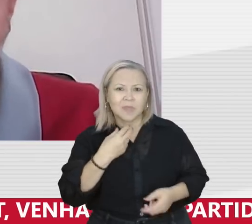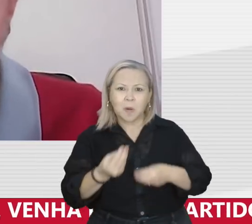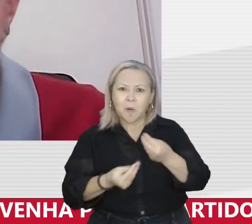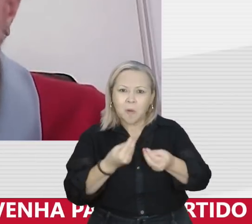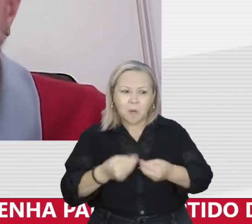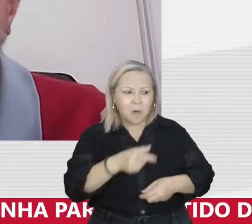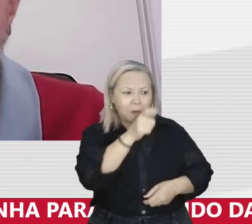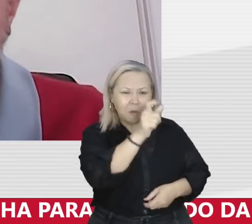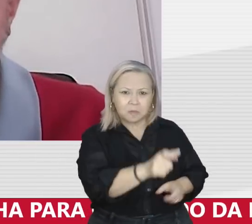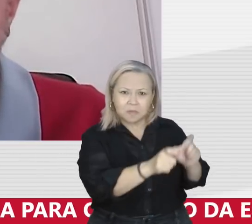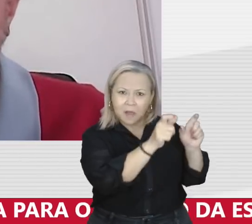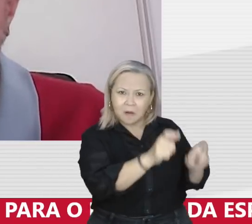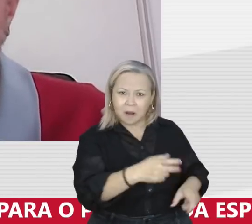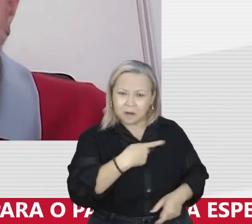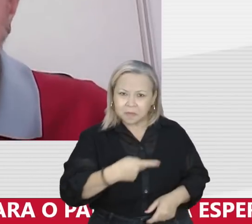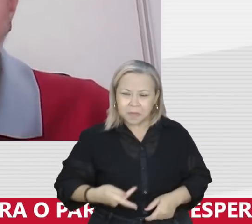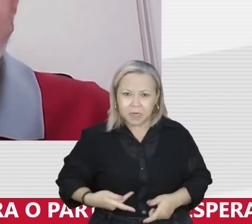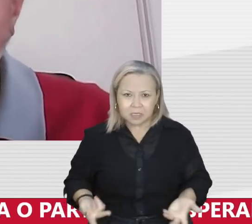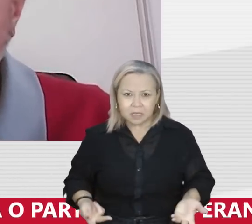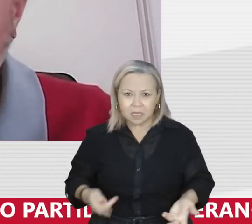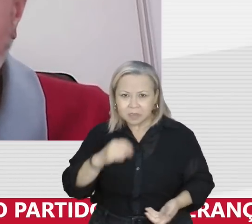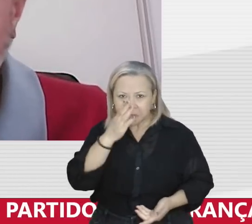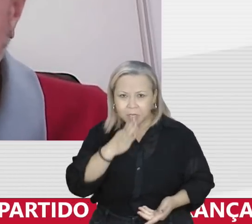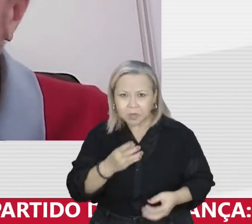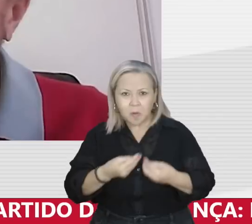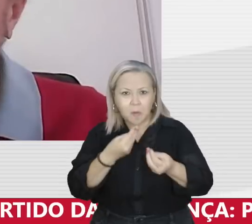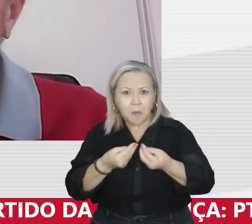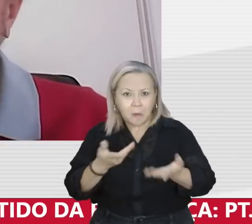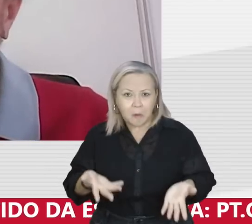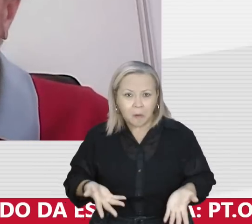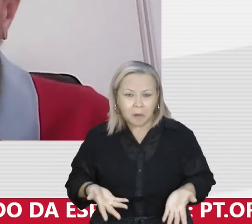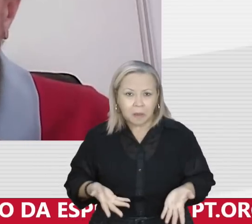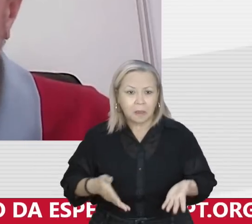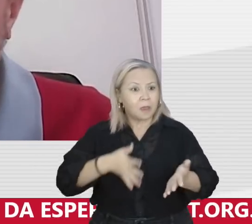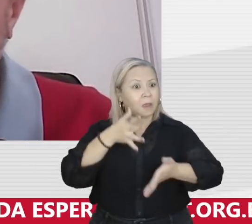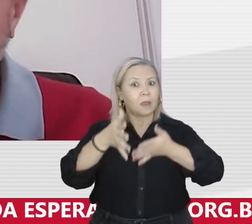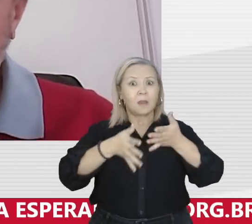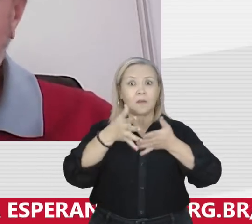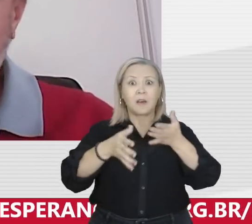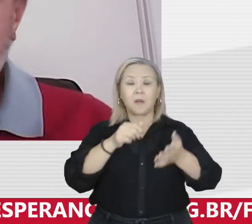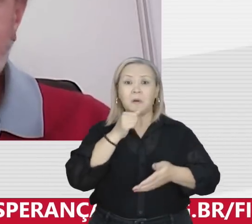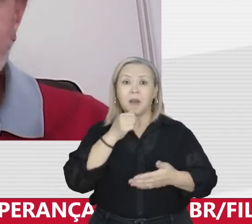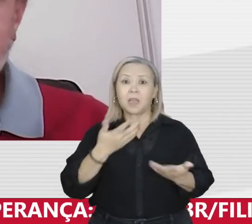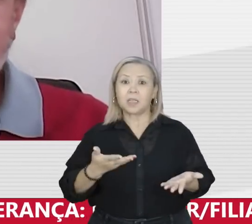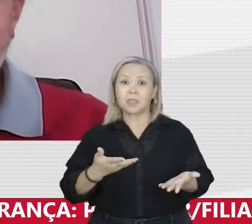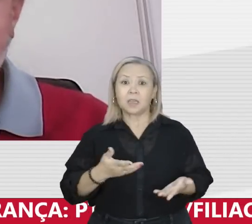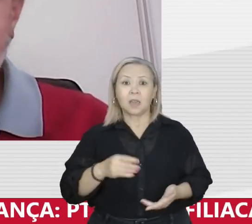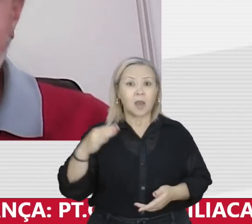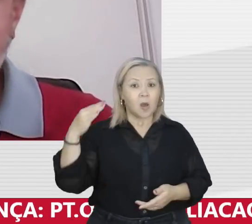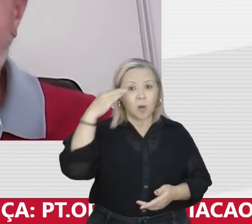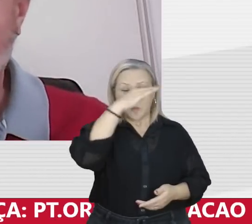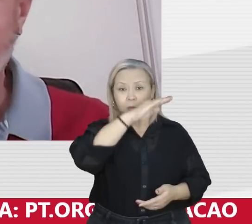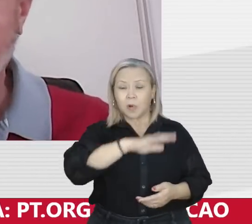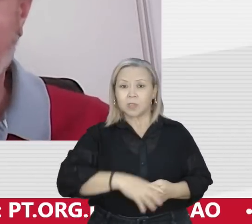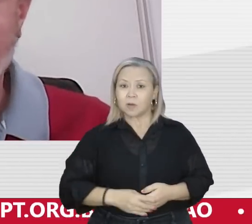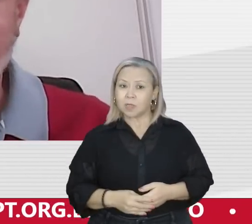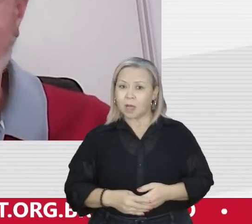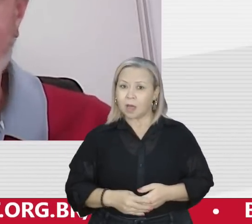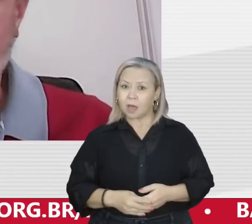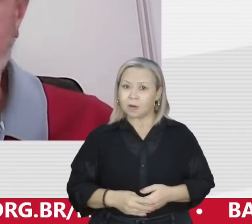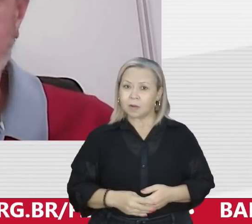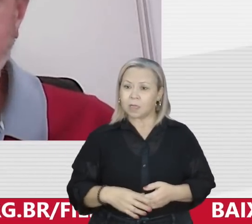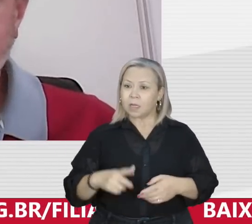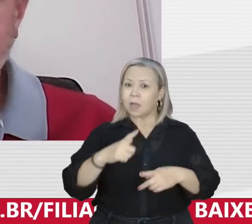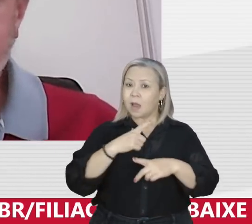lado do presidente da República. E que tenha falado, muita gente não se deu conta, mas o Bolsonaro, ele saiu